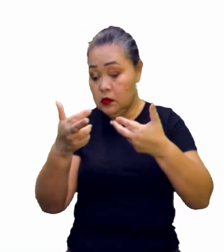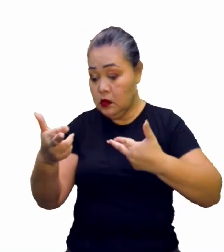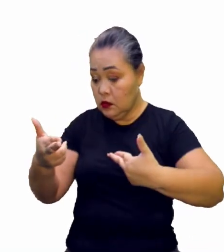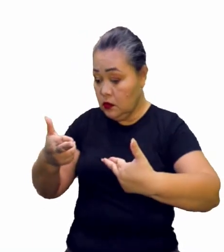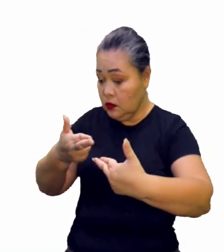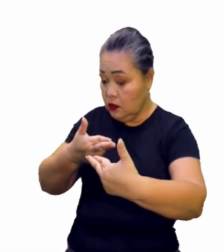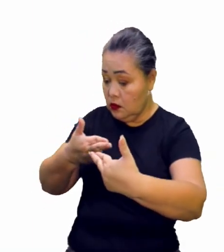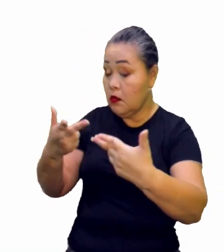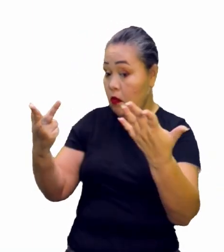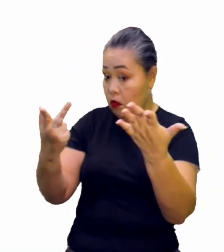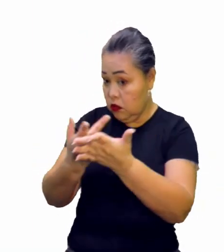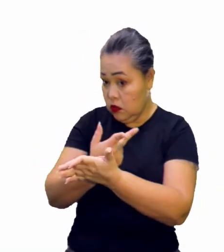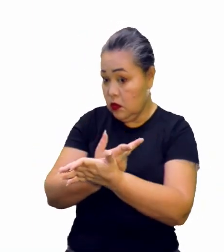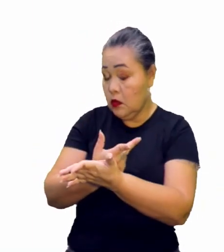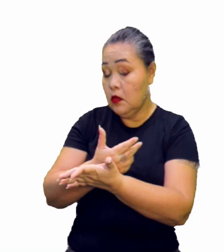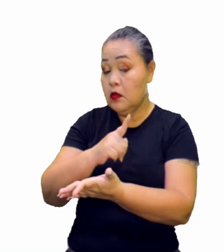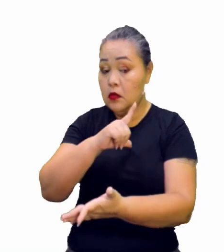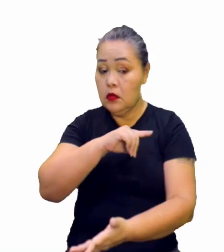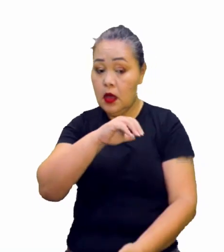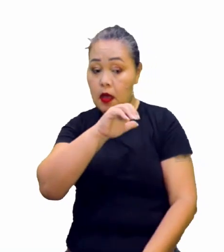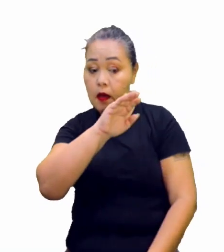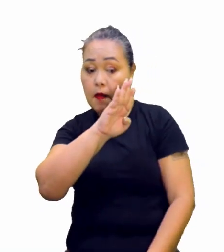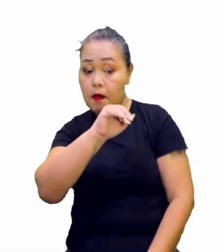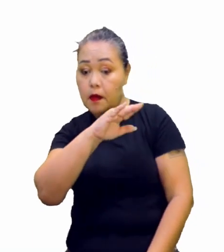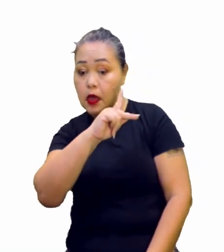relações bióticas e abióticas